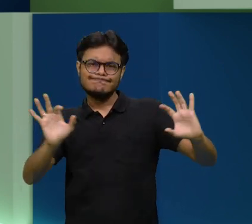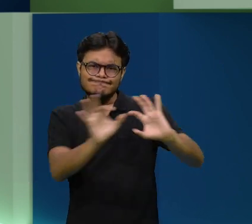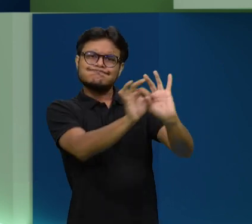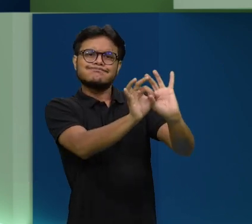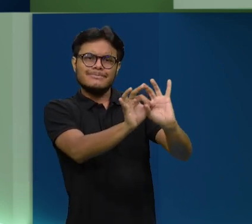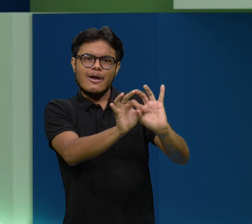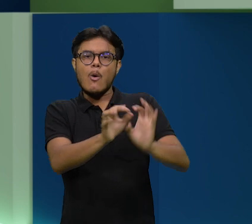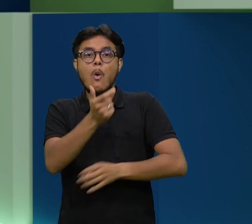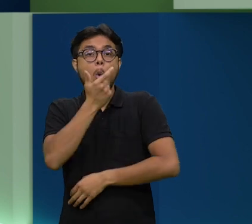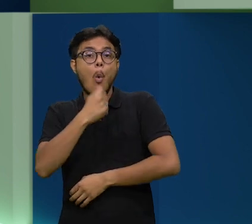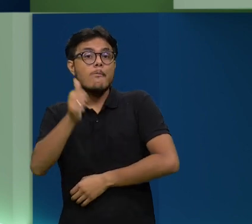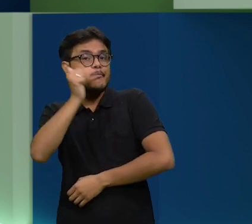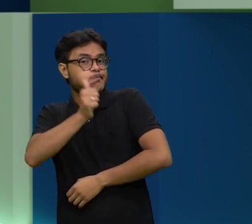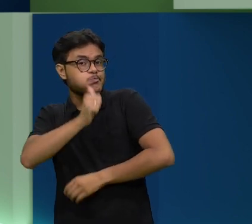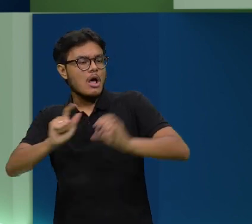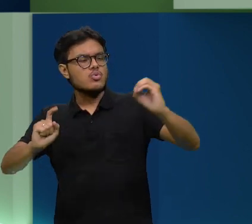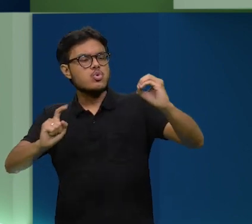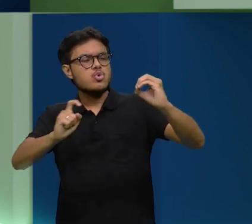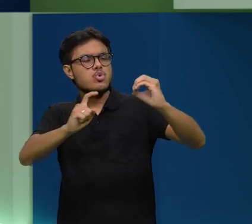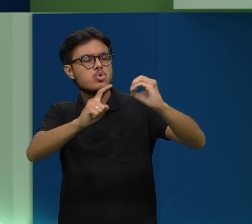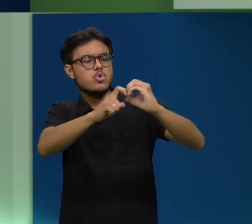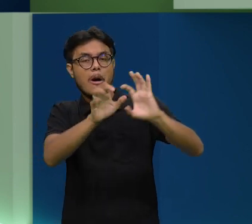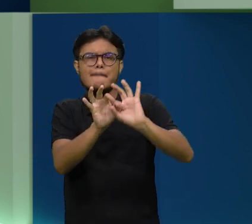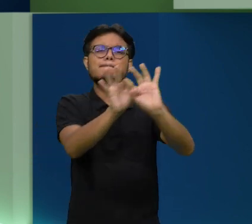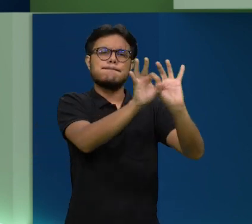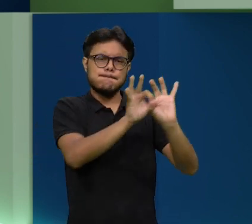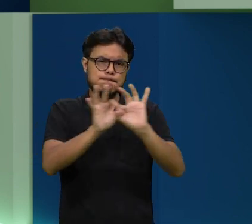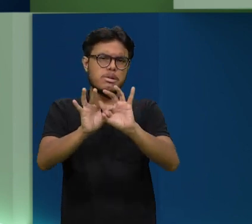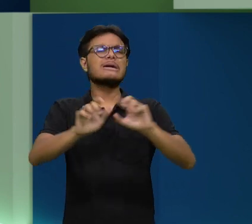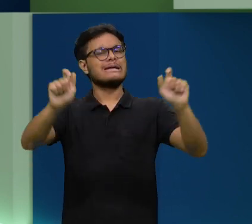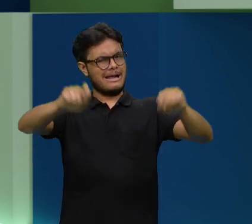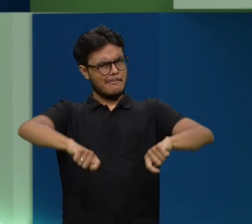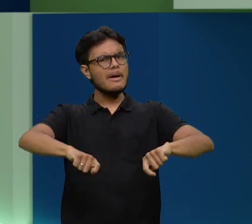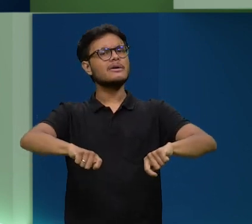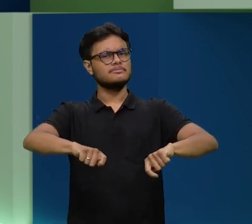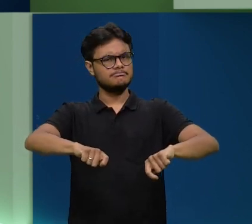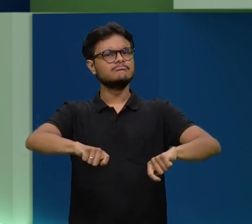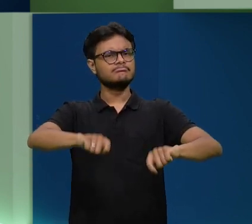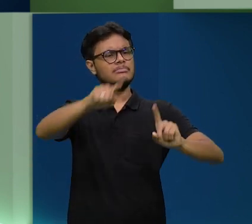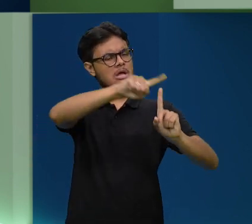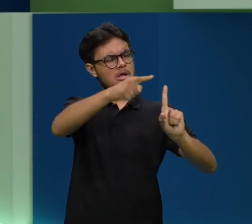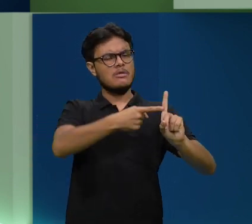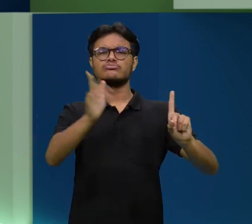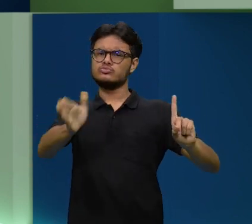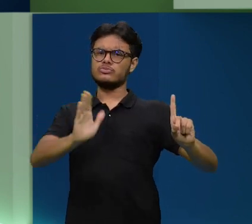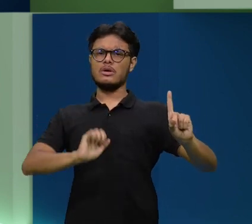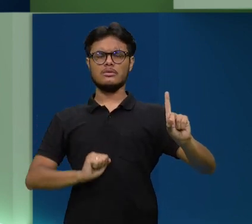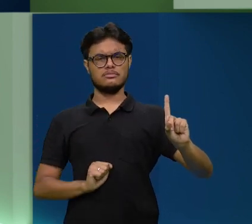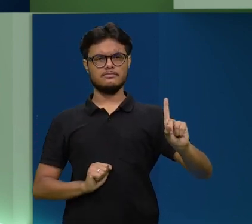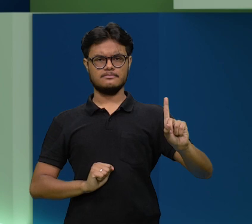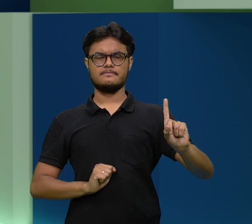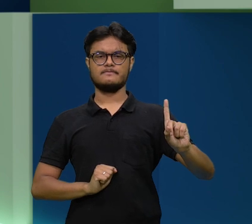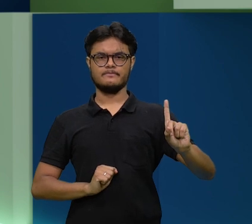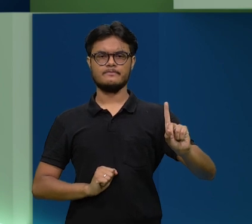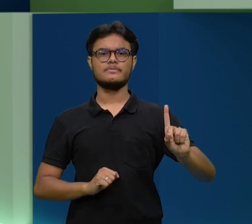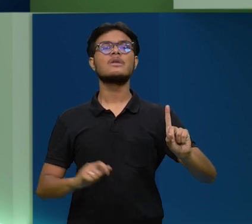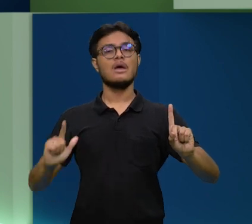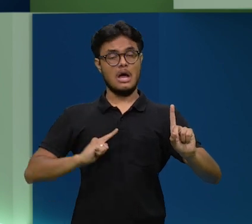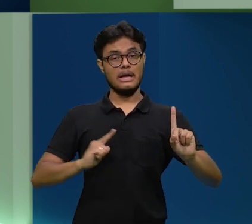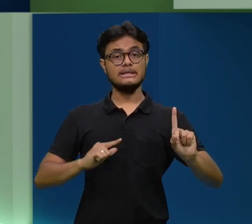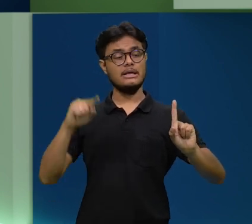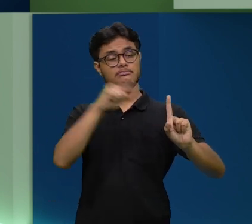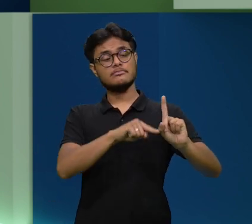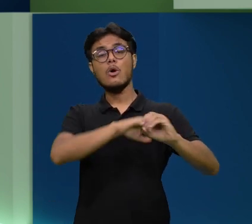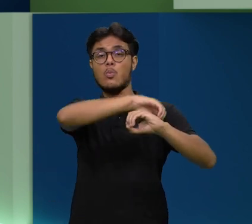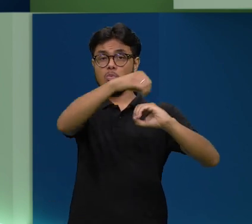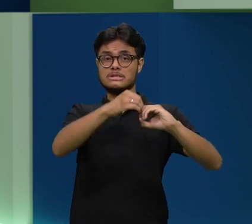percebeu? Quando os núcleos se fundem, aí sim a fecundação se concretizou. Aí sim vai formar a célula ovo